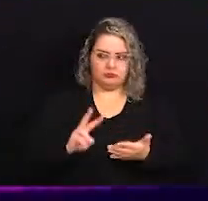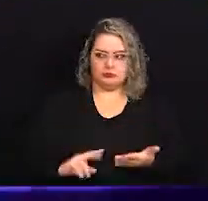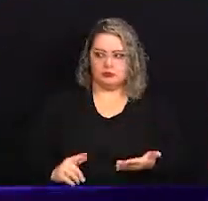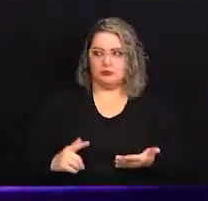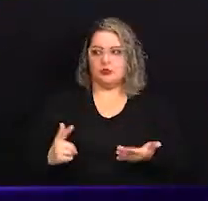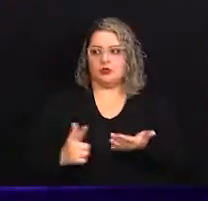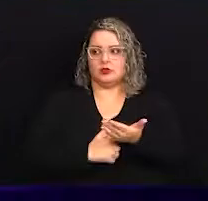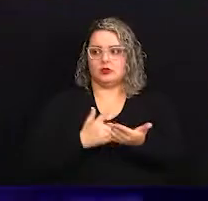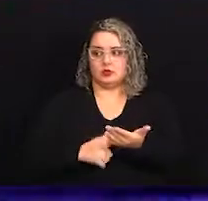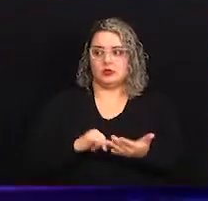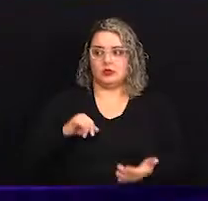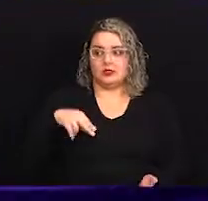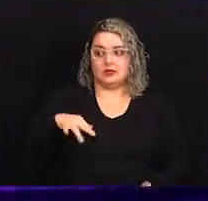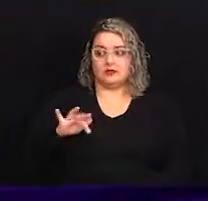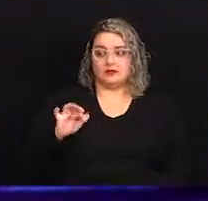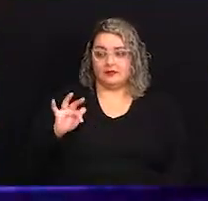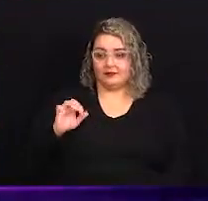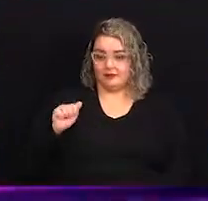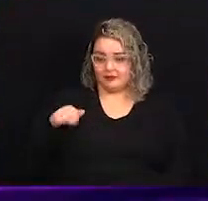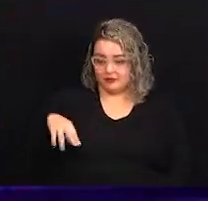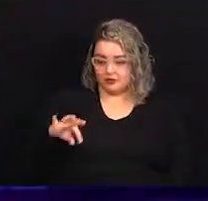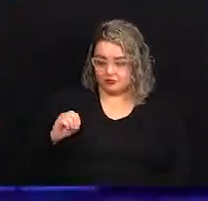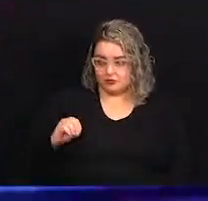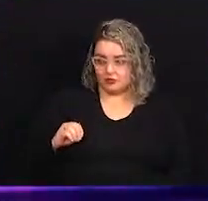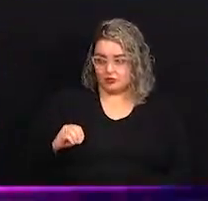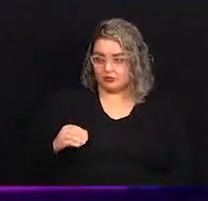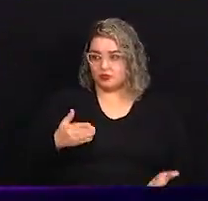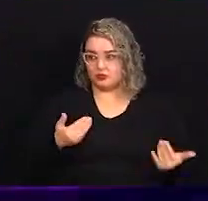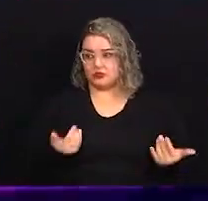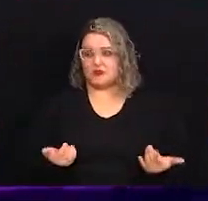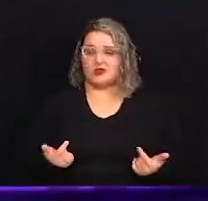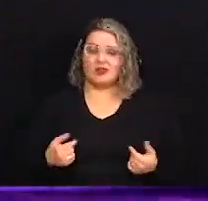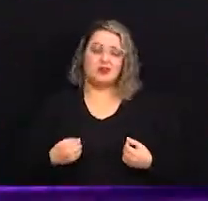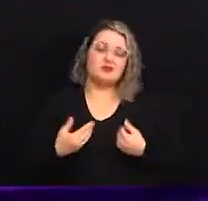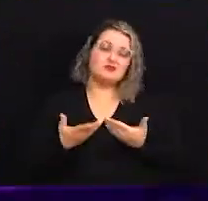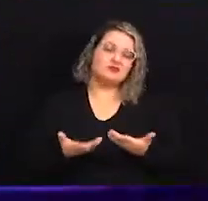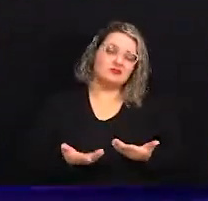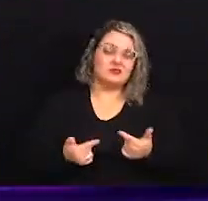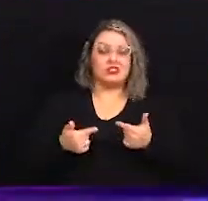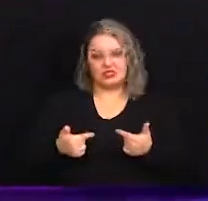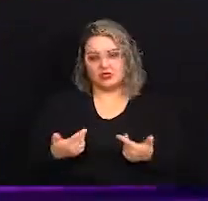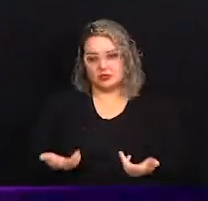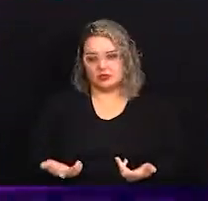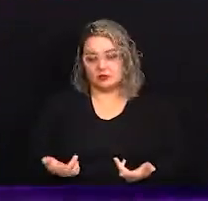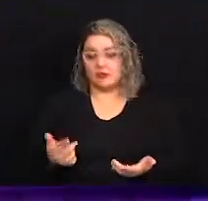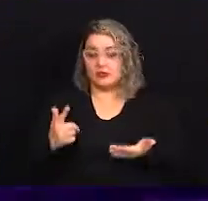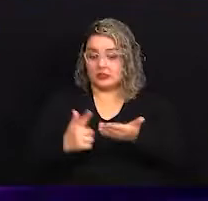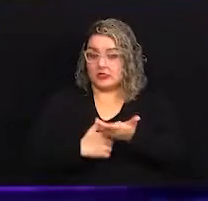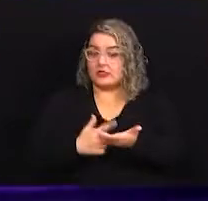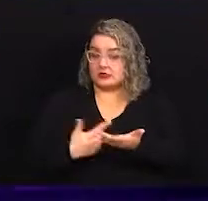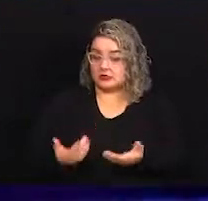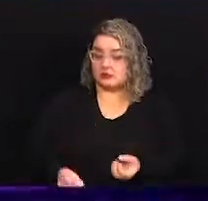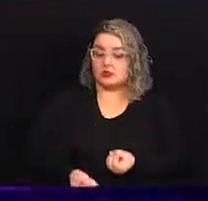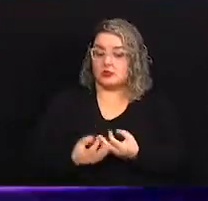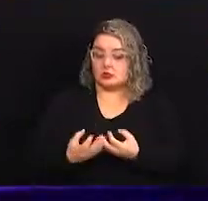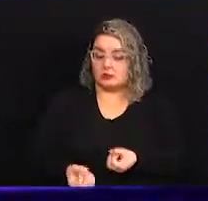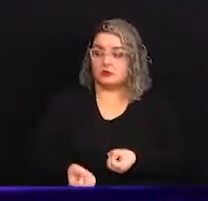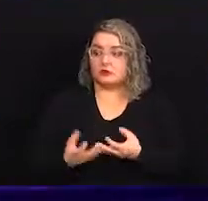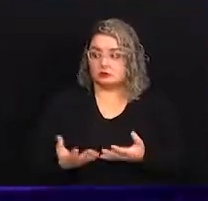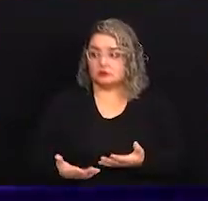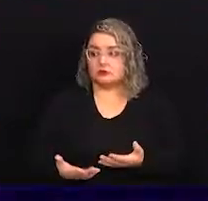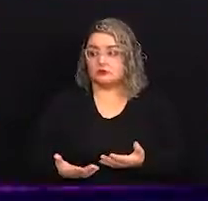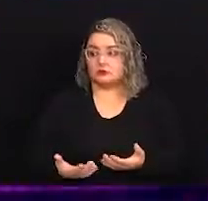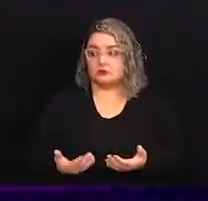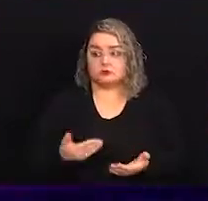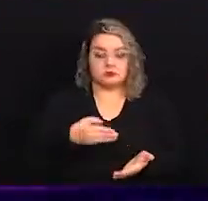acabei escrevendo um livro de fantasia infanto-juvenil, e quando eu vou entregar essa informação, ficou meio chato. Agora, nesse livro, eu passo a informação, e